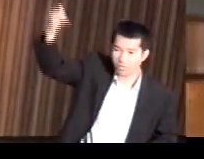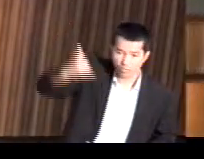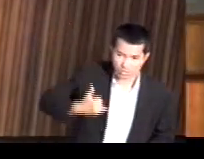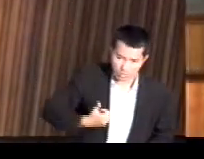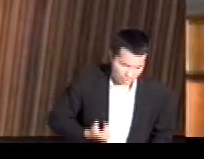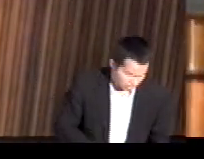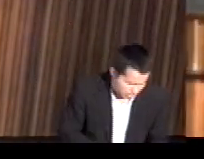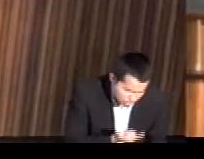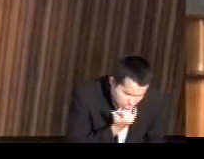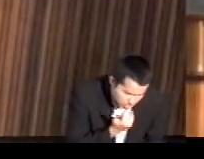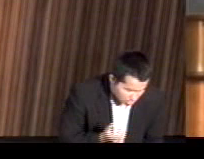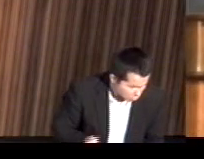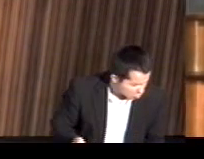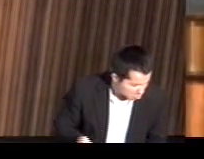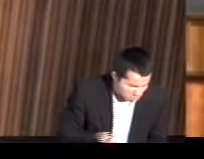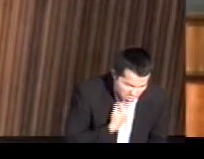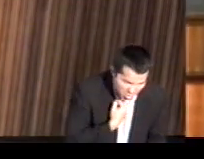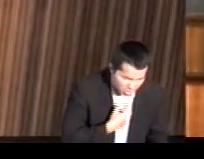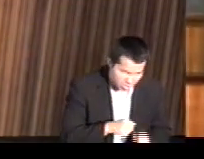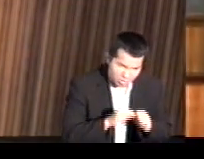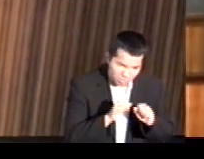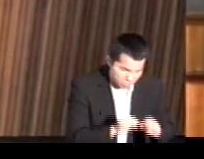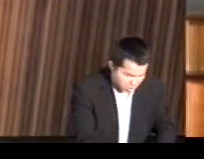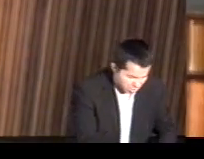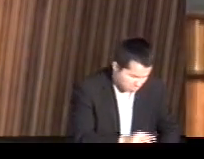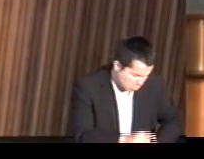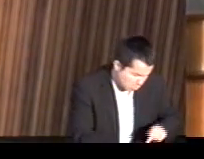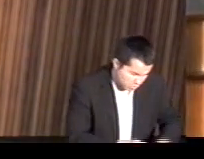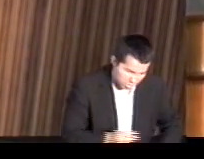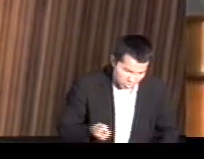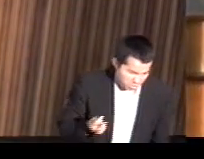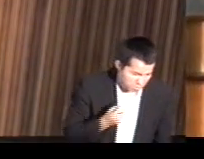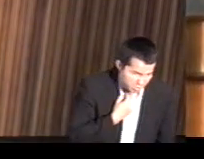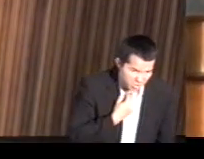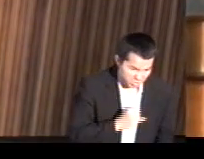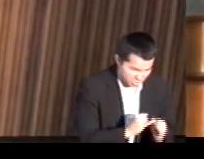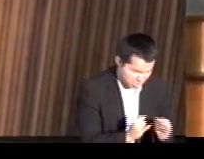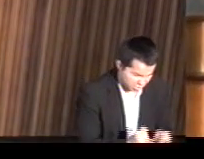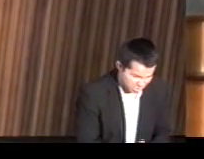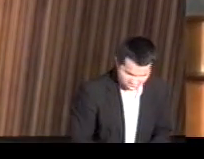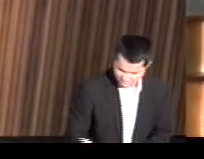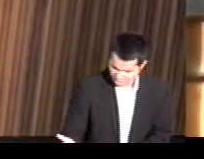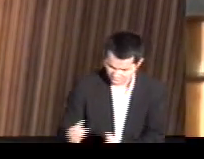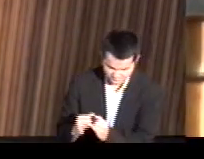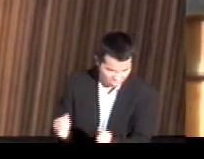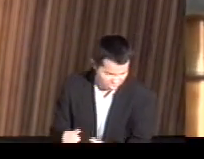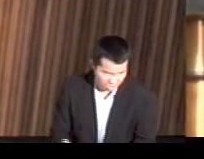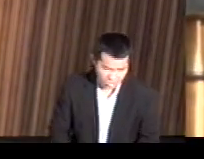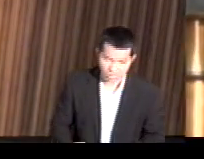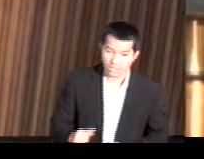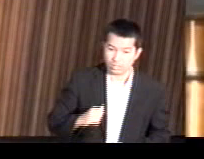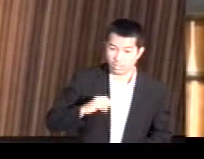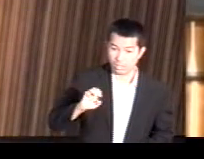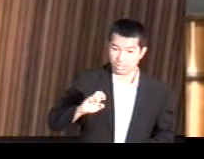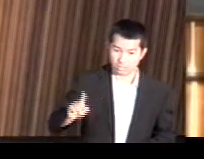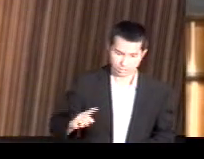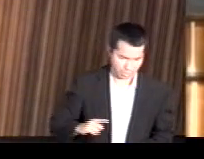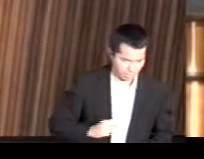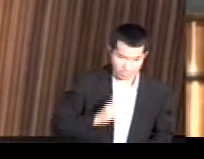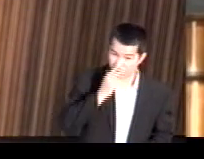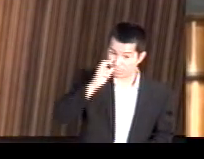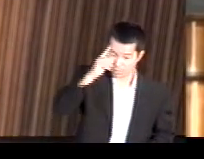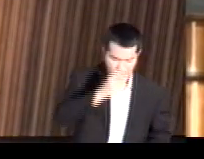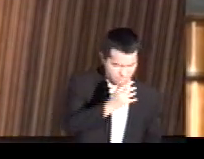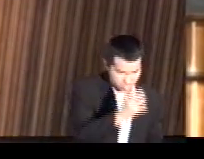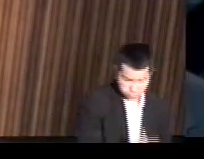abençoar, e não posso ouvir essa oração, vem comigo. E aí ele é arrebatado em espírito, diz a Bíblia, e ele é levado até